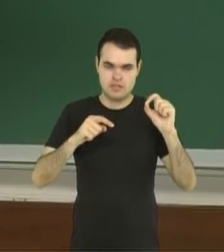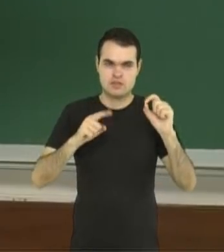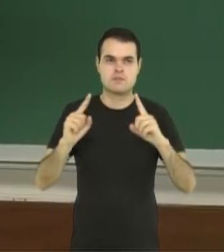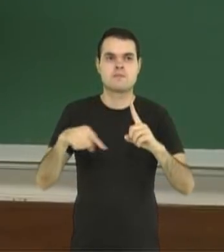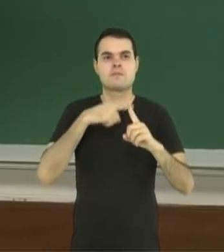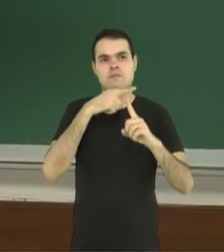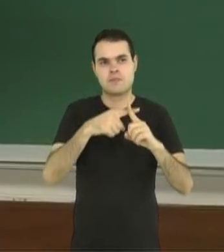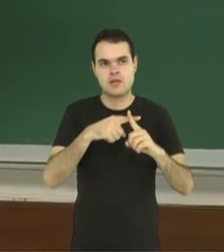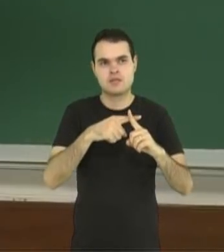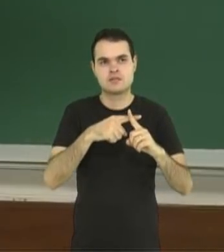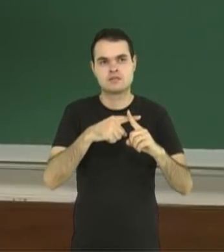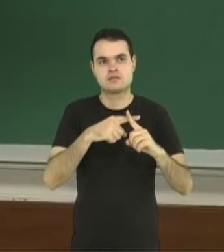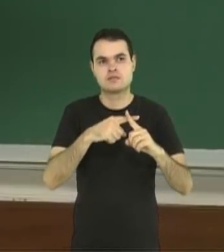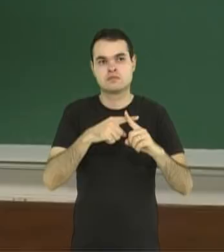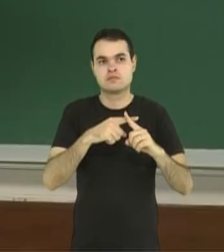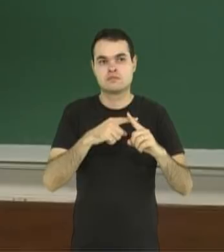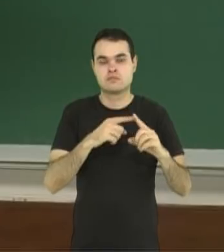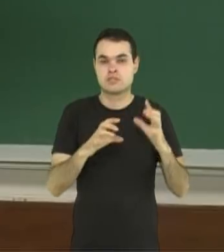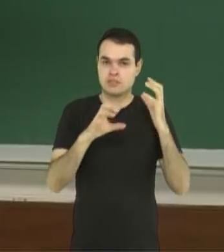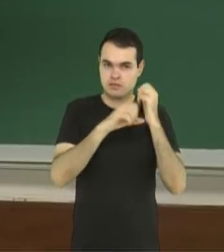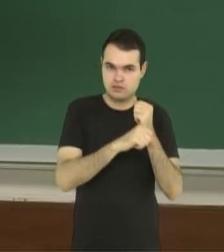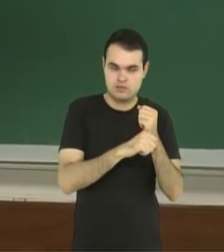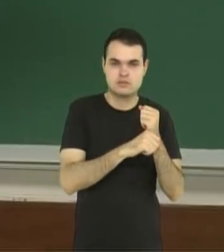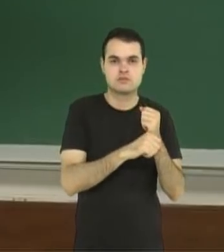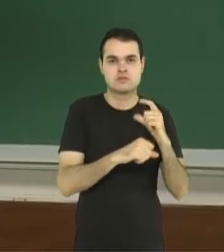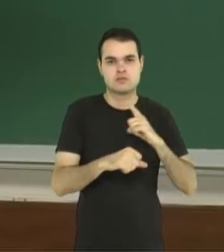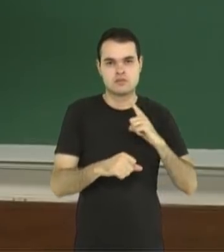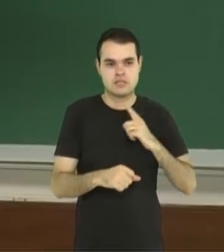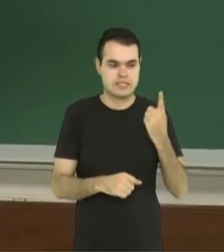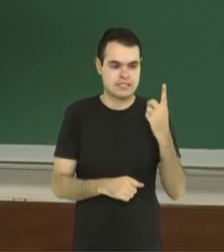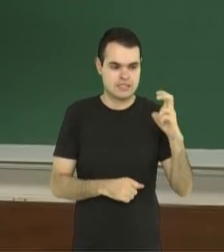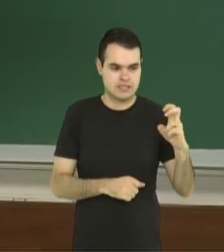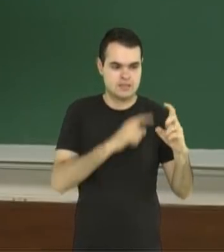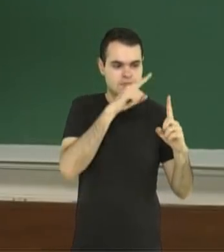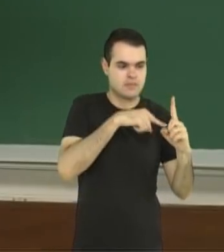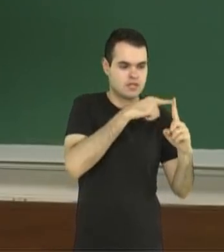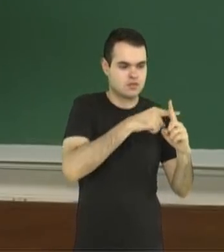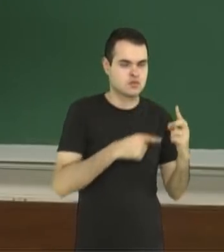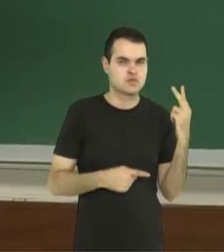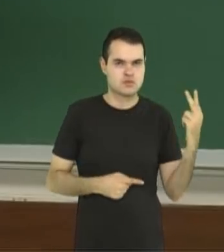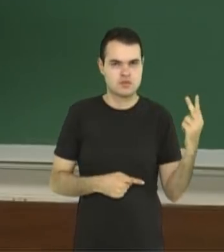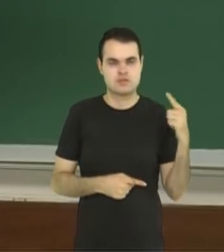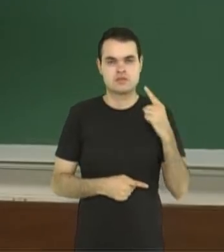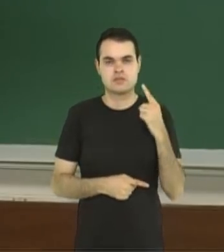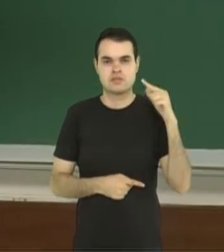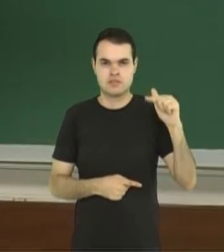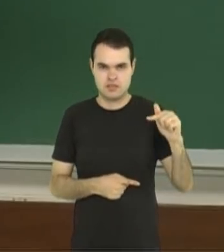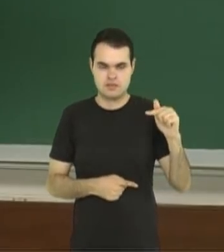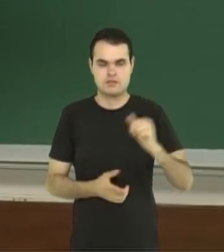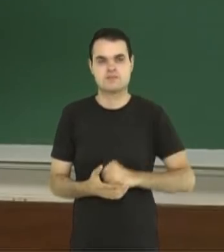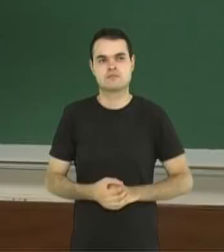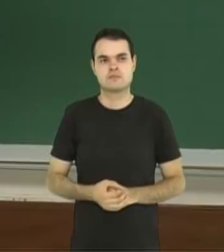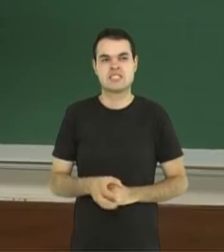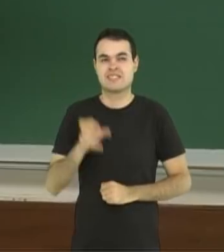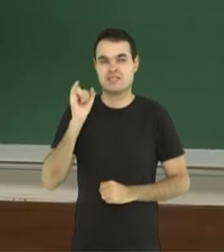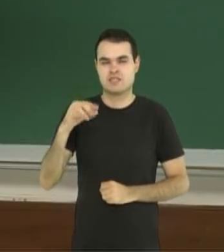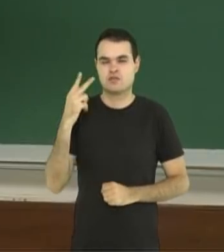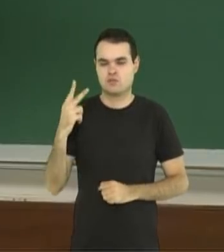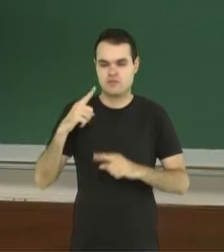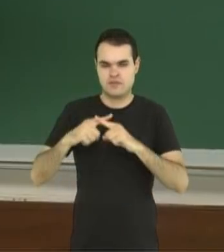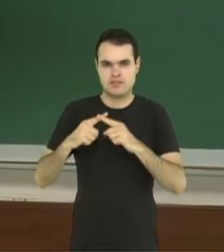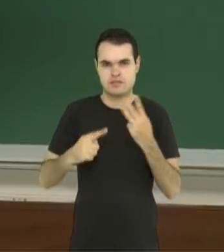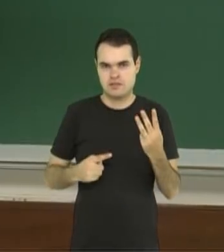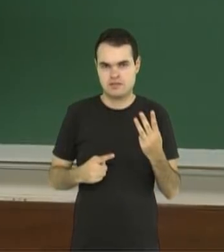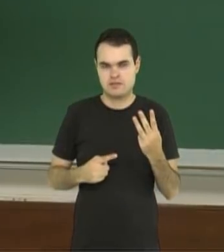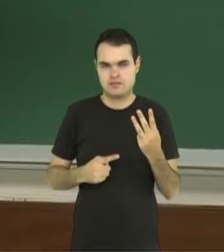2 mais 3 que é 5, que daí se eu somar com os 10 eu tenho 15, mais 2, 17. E se eu multiplicar